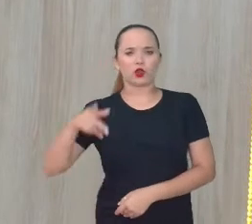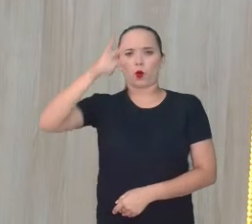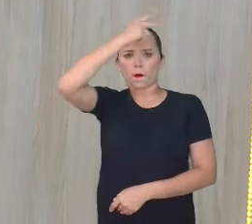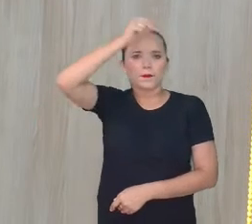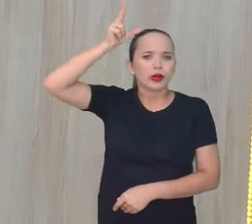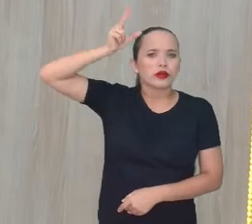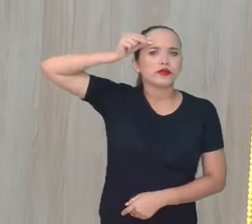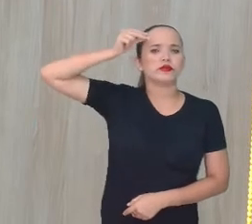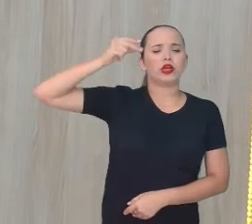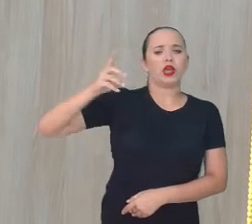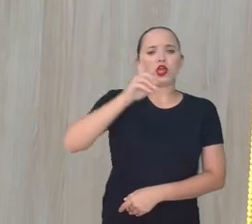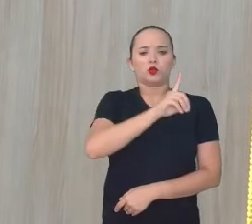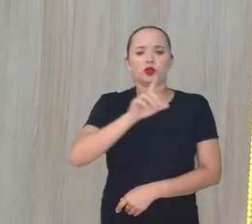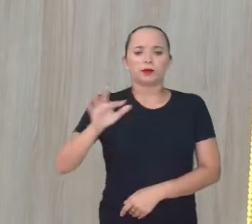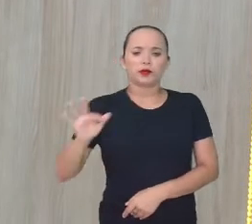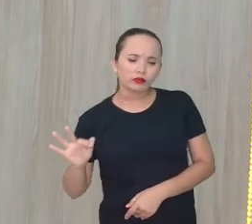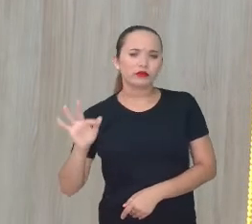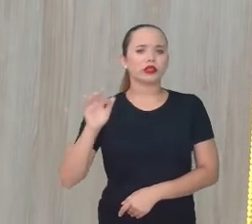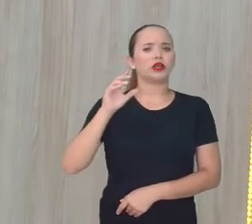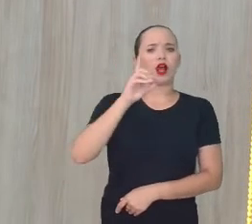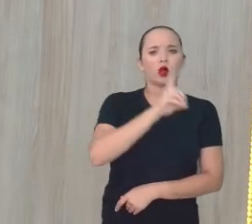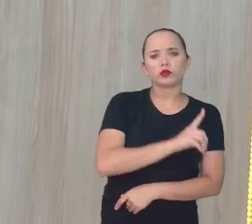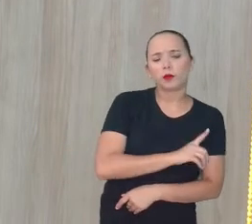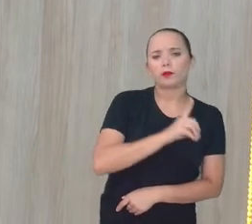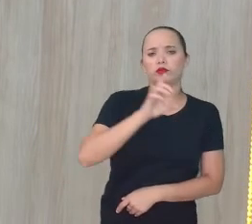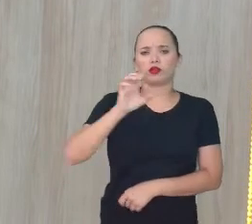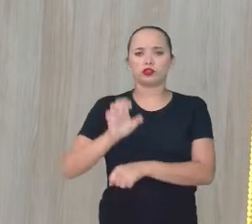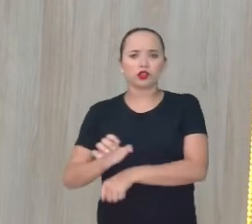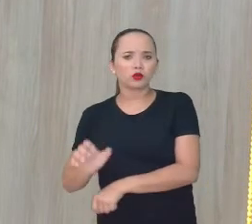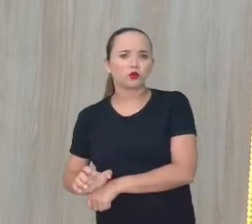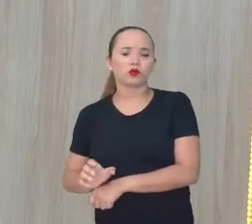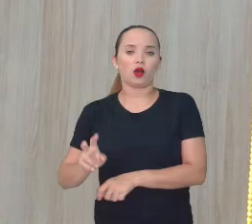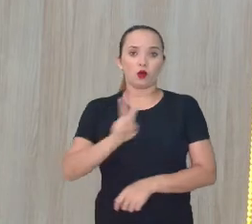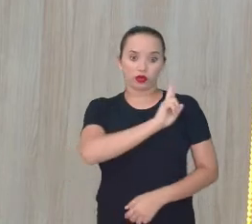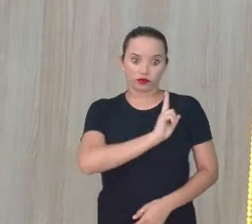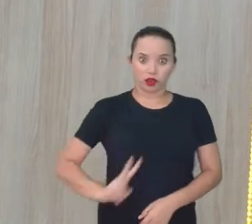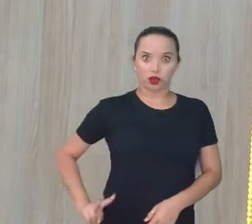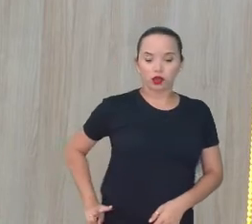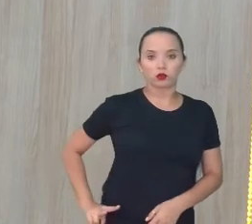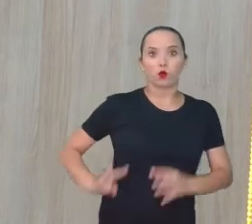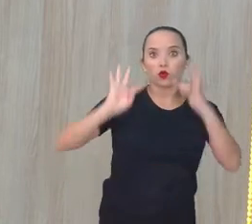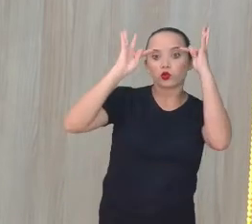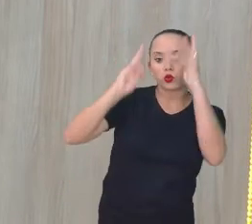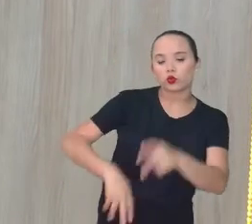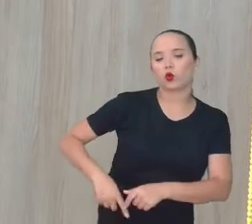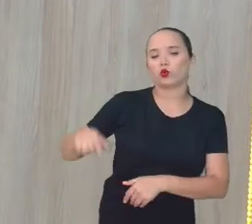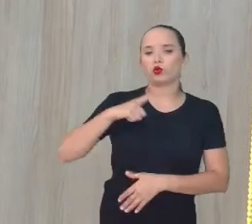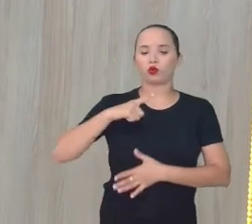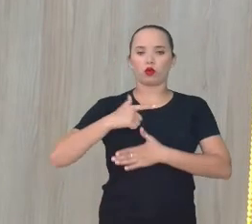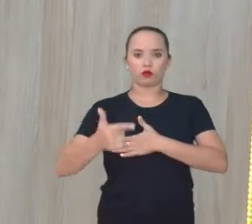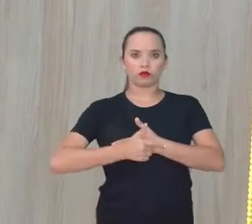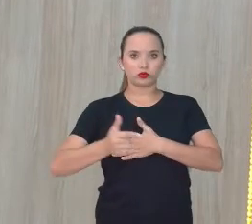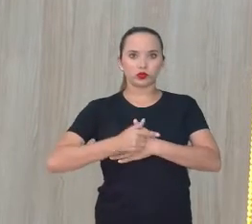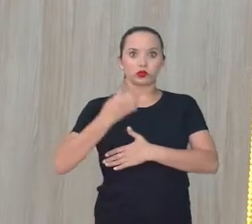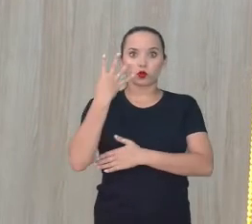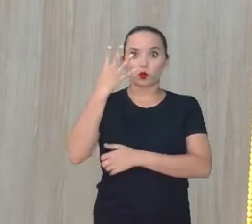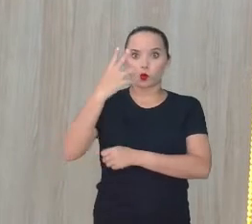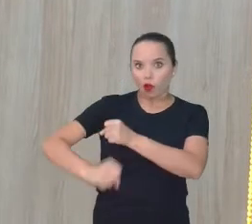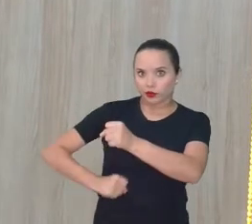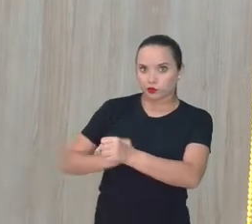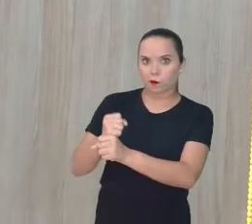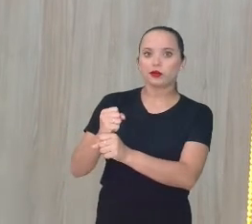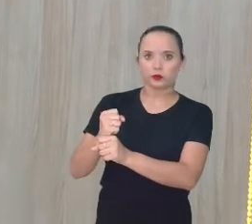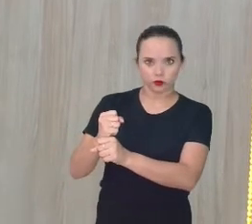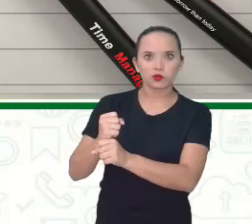prefeito, deputados federais, deputados estaduais e vereadores são exercidos em mandatos de 4 anos,